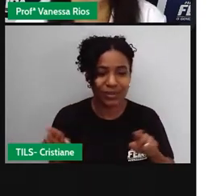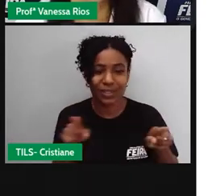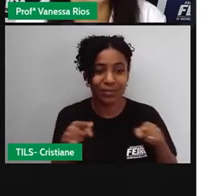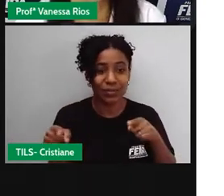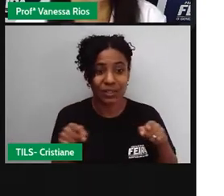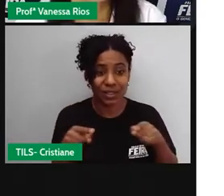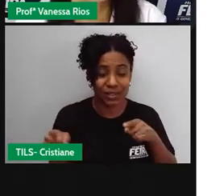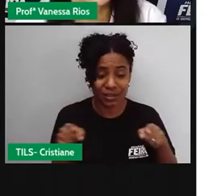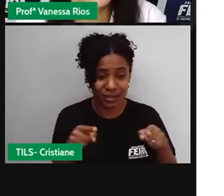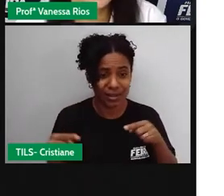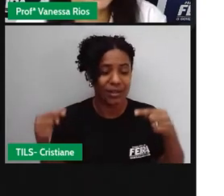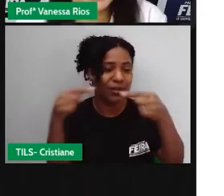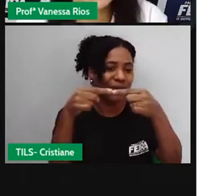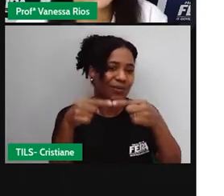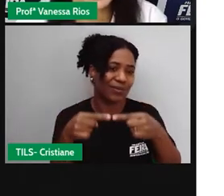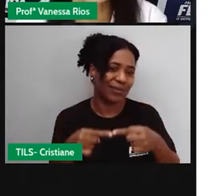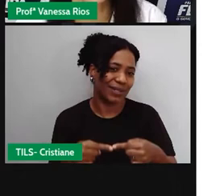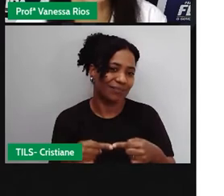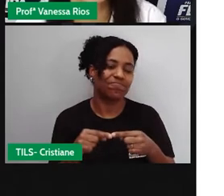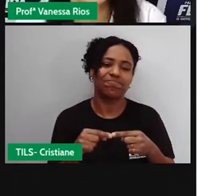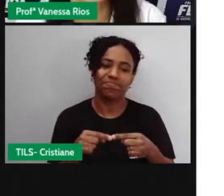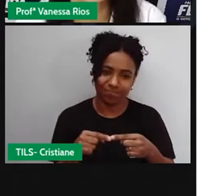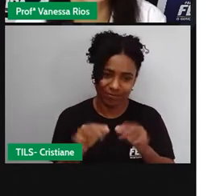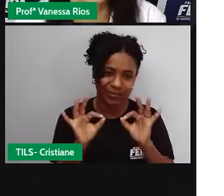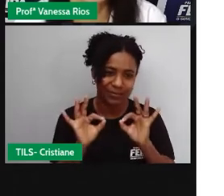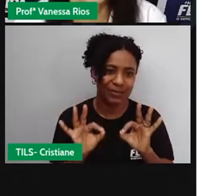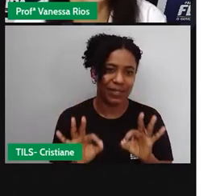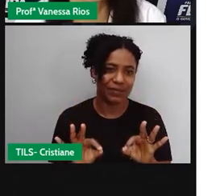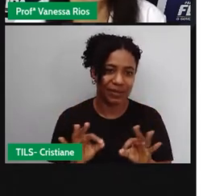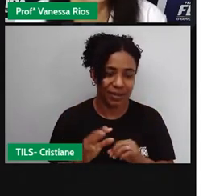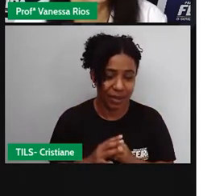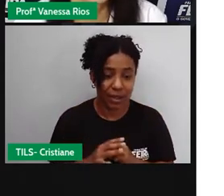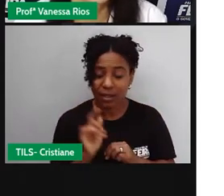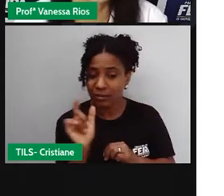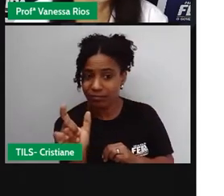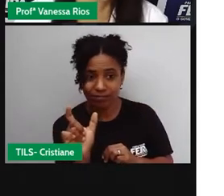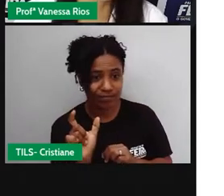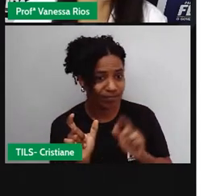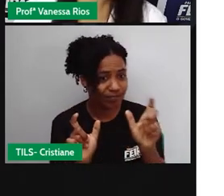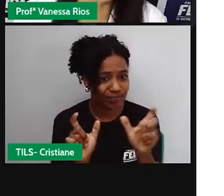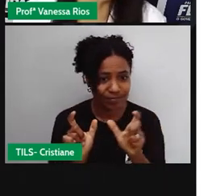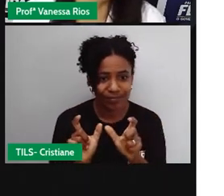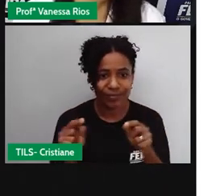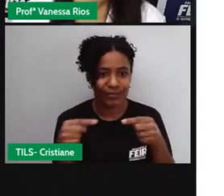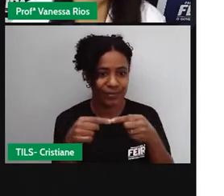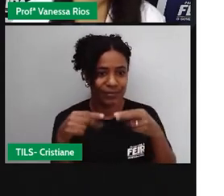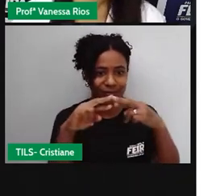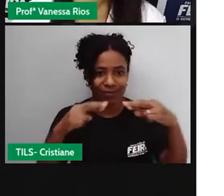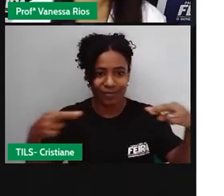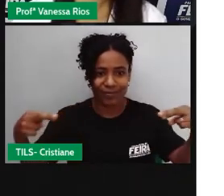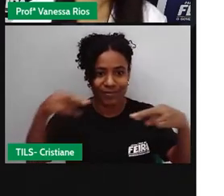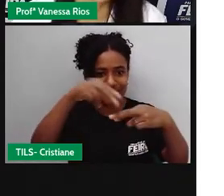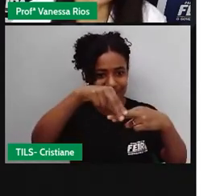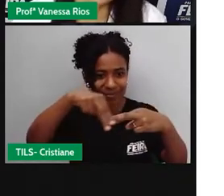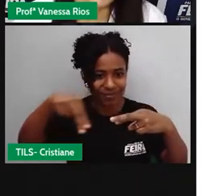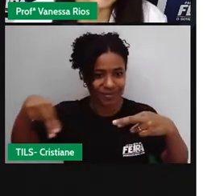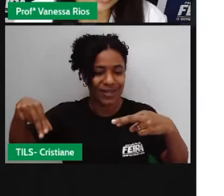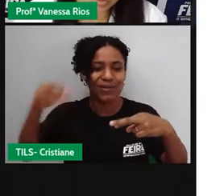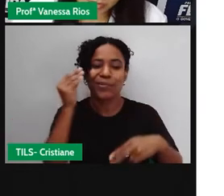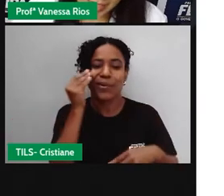uma combinação especial de palavras, fazendo com que todo esse texto tenha uma